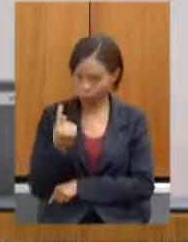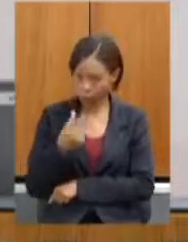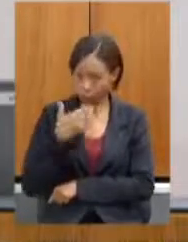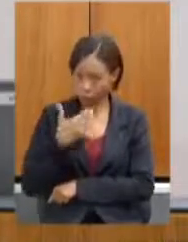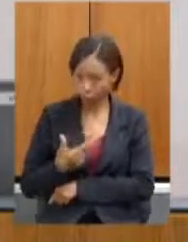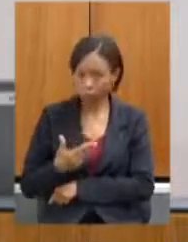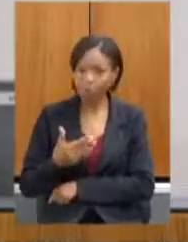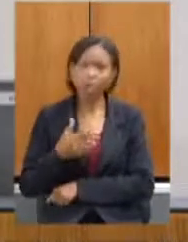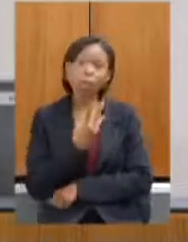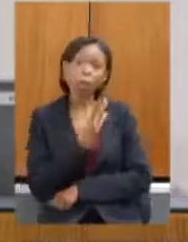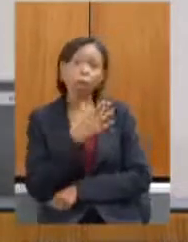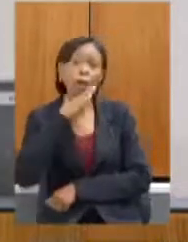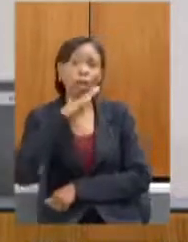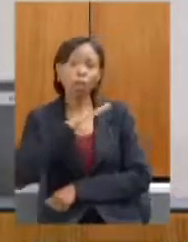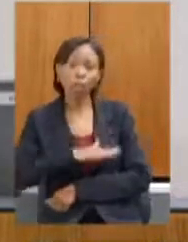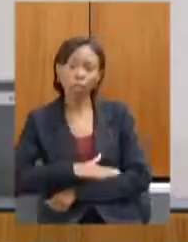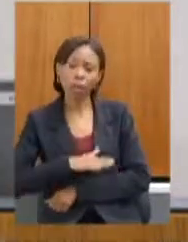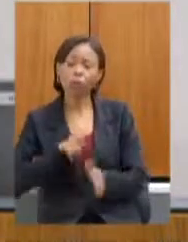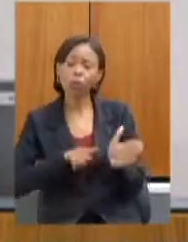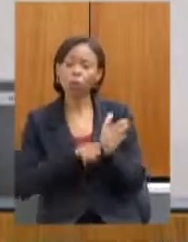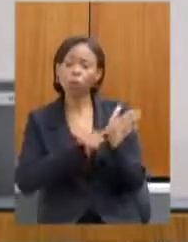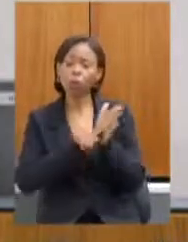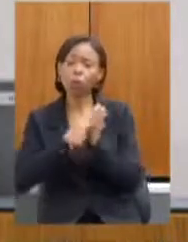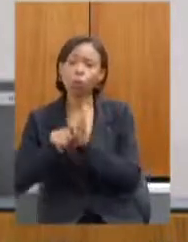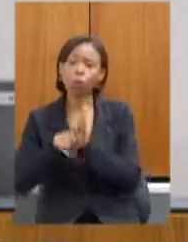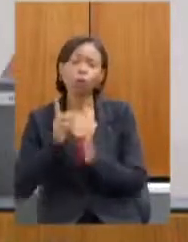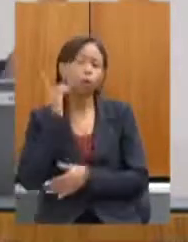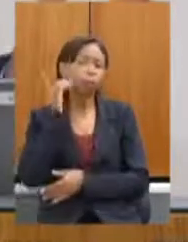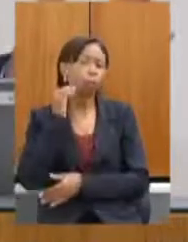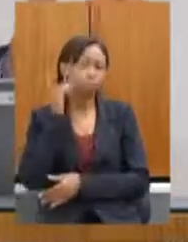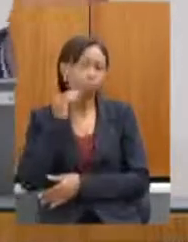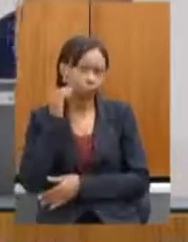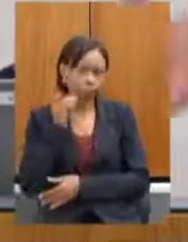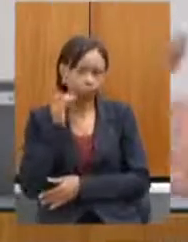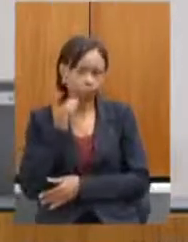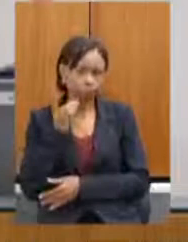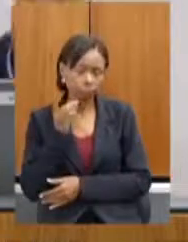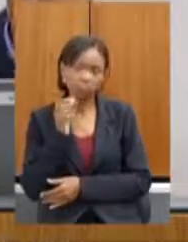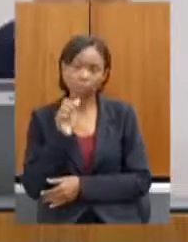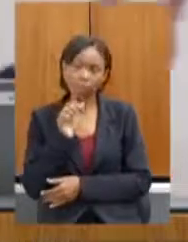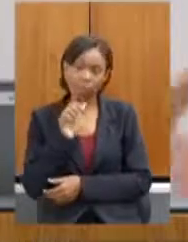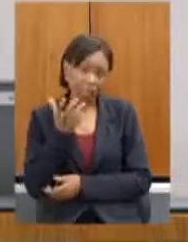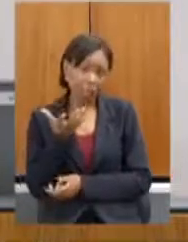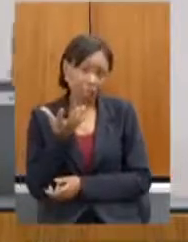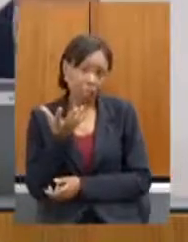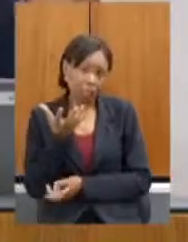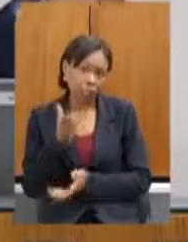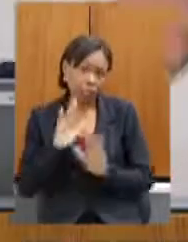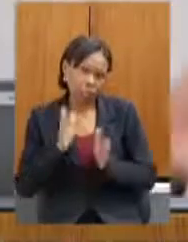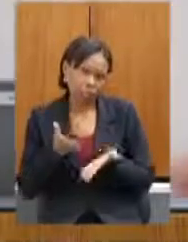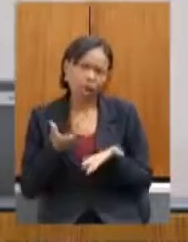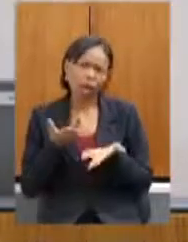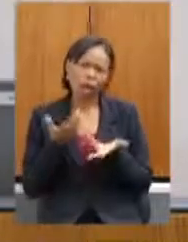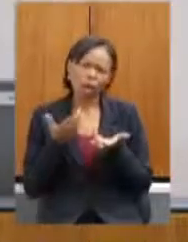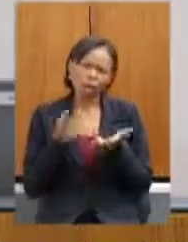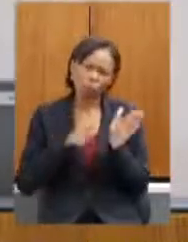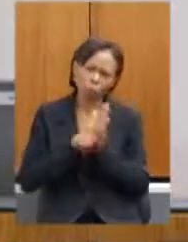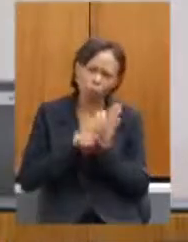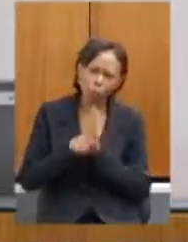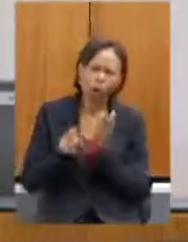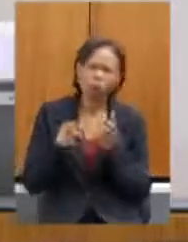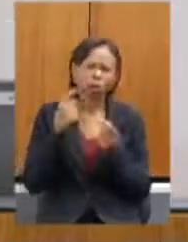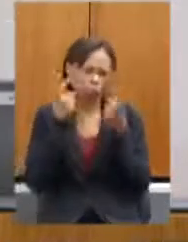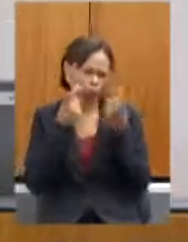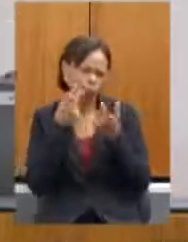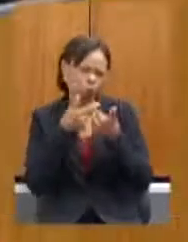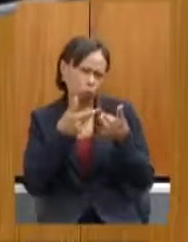horas nós estaremos indagando dos deputados e querem e que pretende que já levantaram assunto que já se preocuparam com